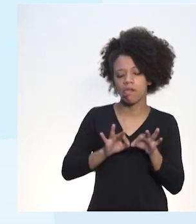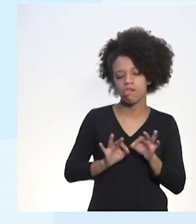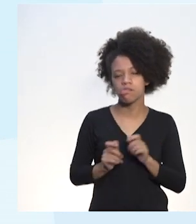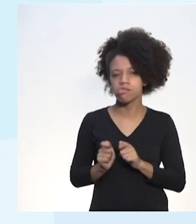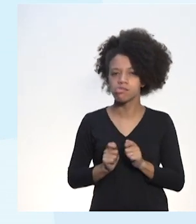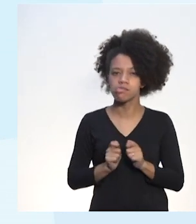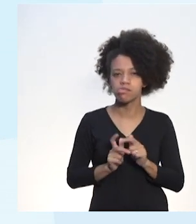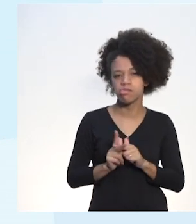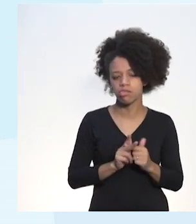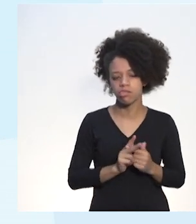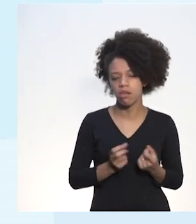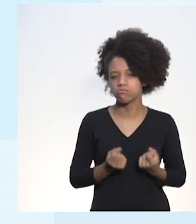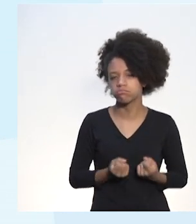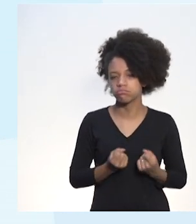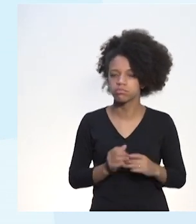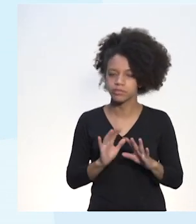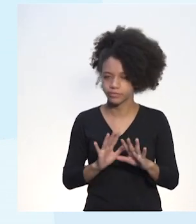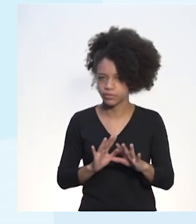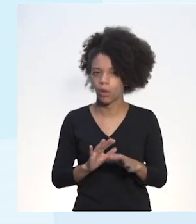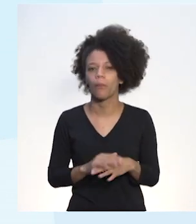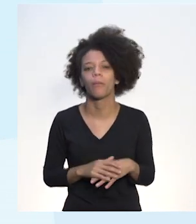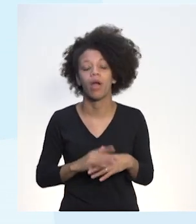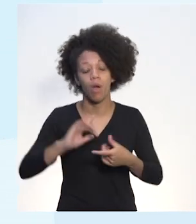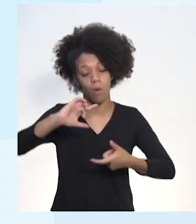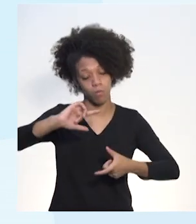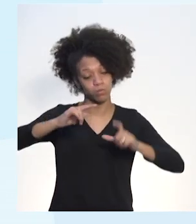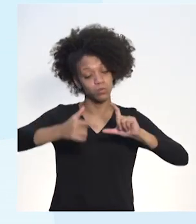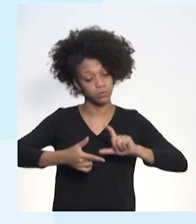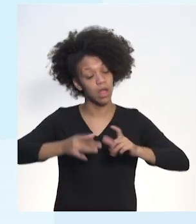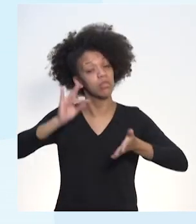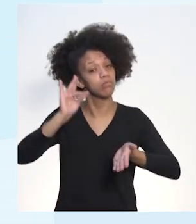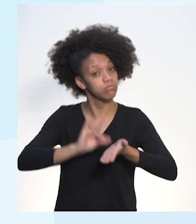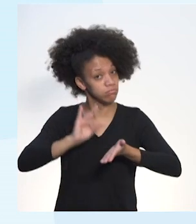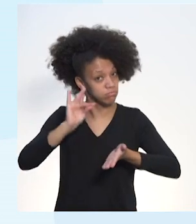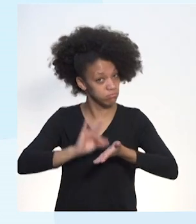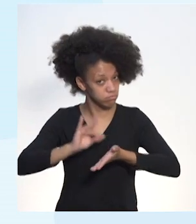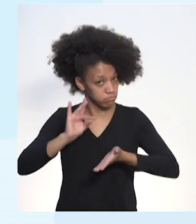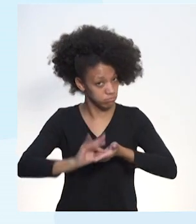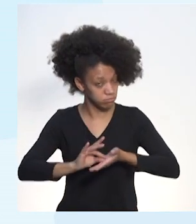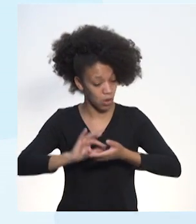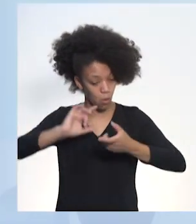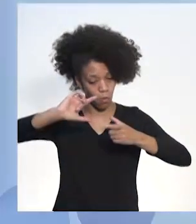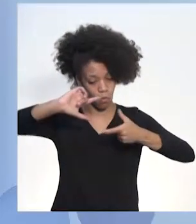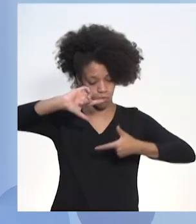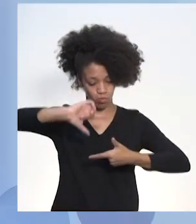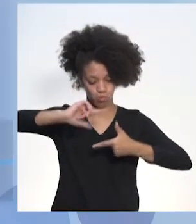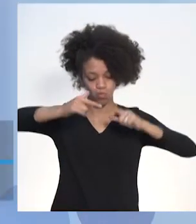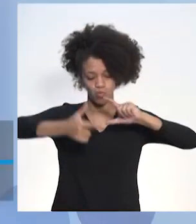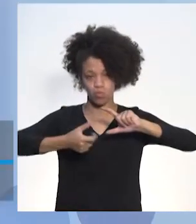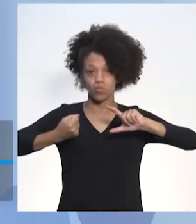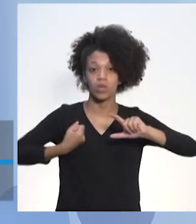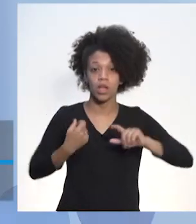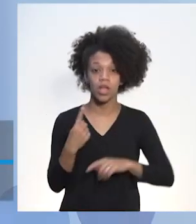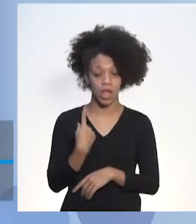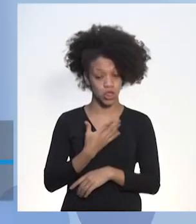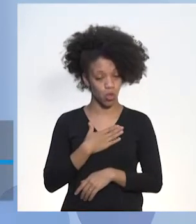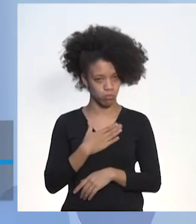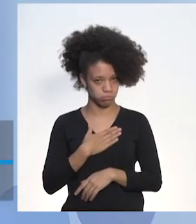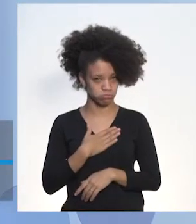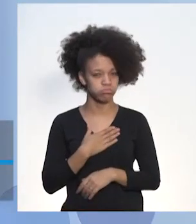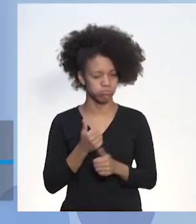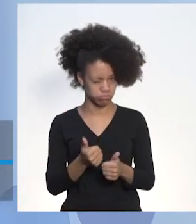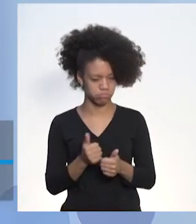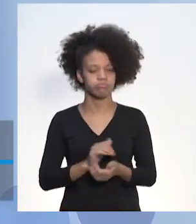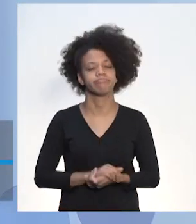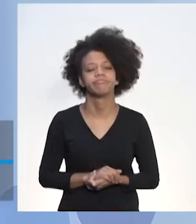forma, colocou um pezinho, não sei o que lá. Então, é um dado também, né, aquele que a gente compra, que é nosso, que a gente sabe que ninguém mexeu. Sem Vamos dúvida. colocar